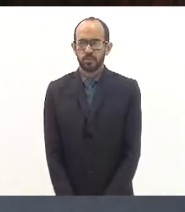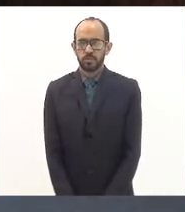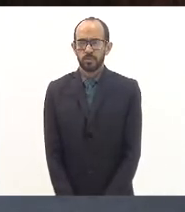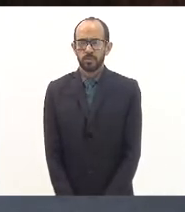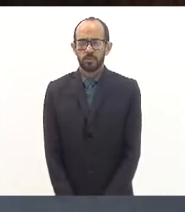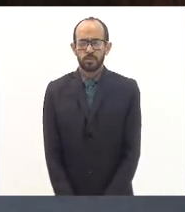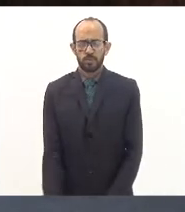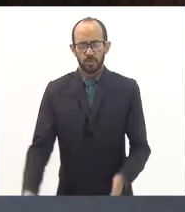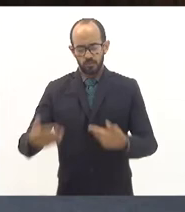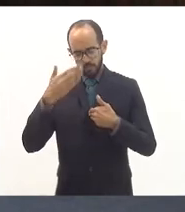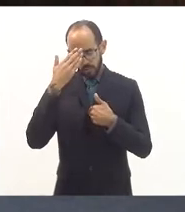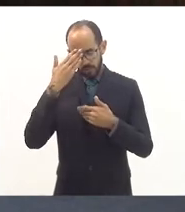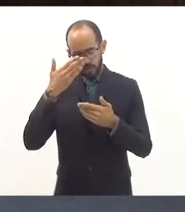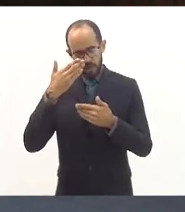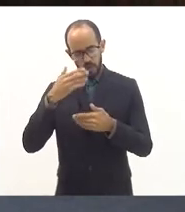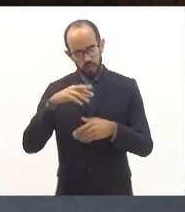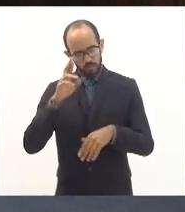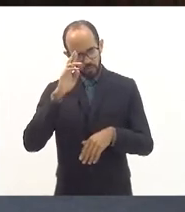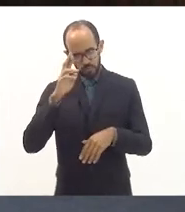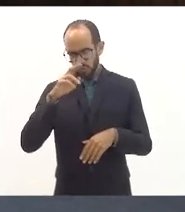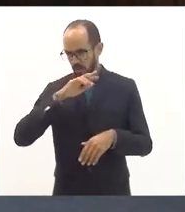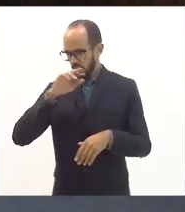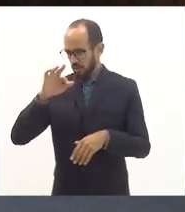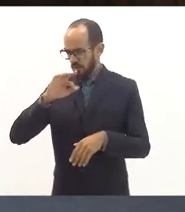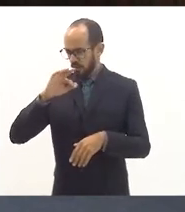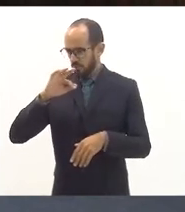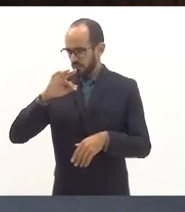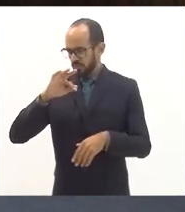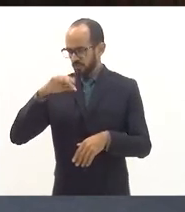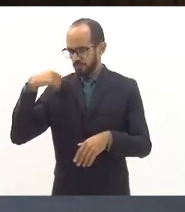Muito obrigado, senhora deputada